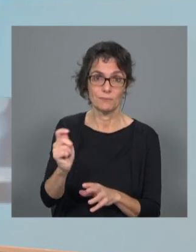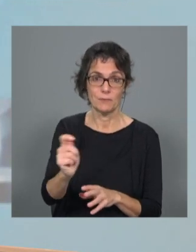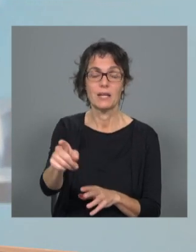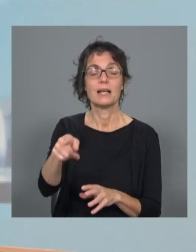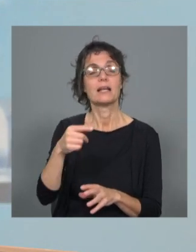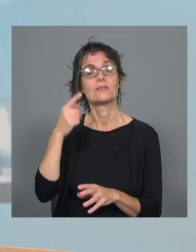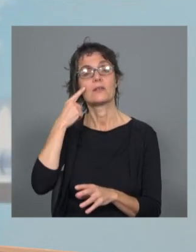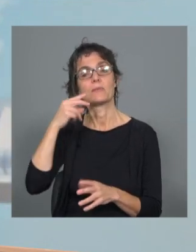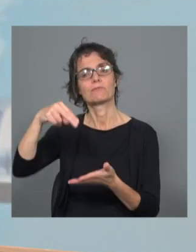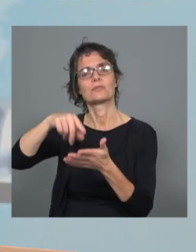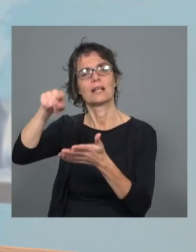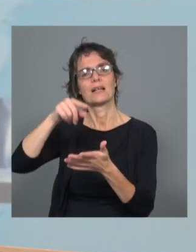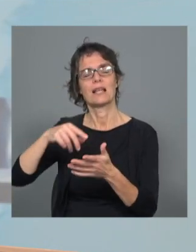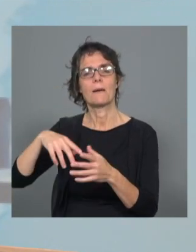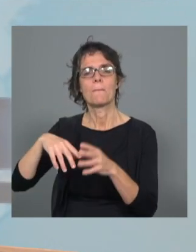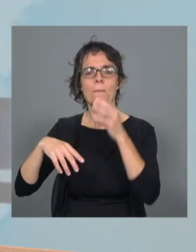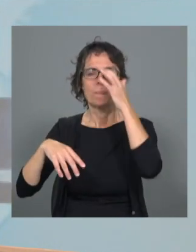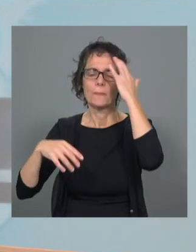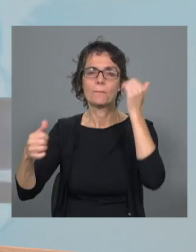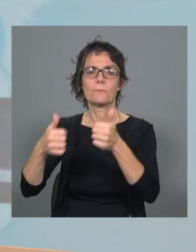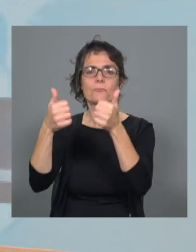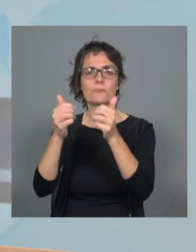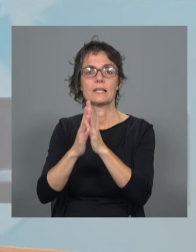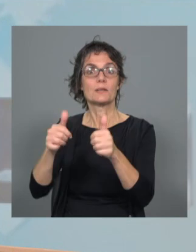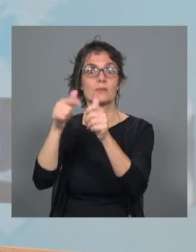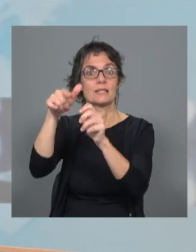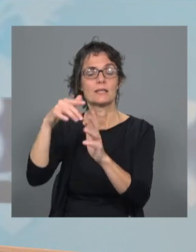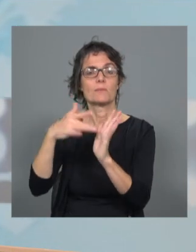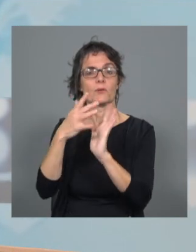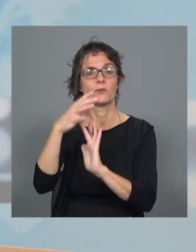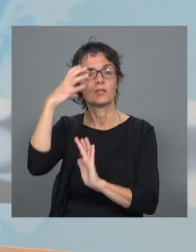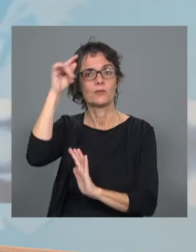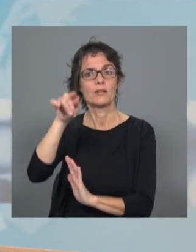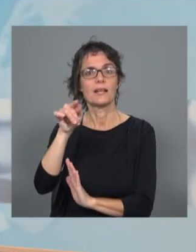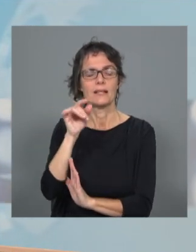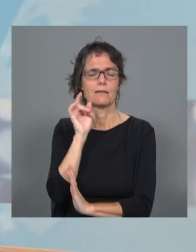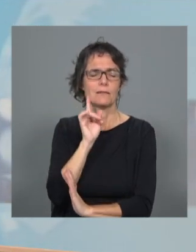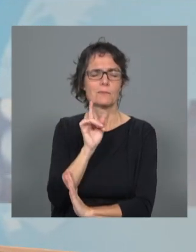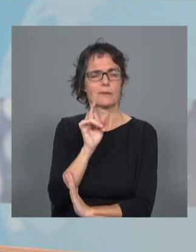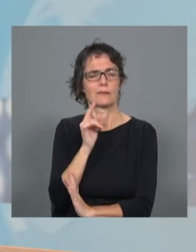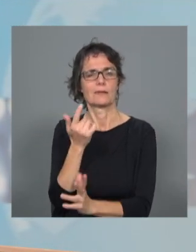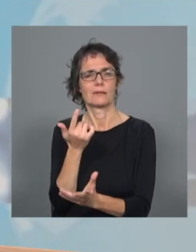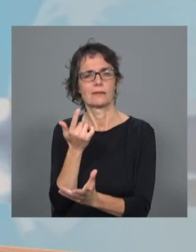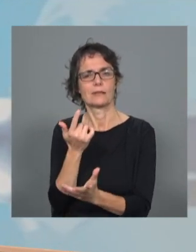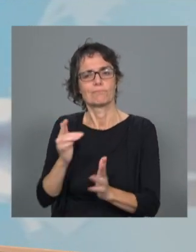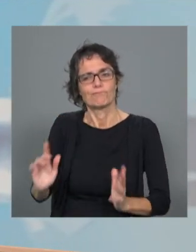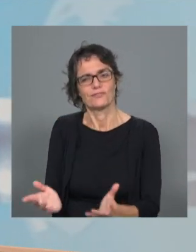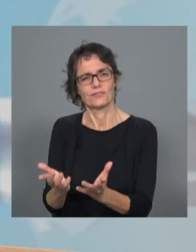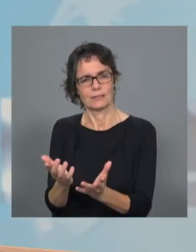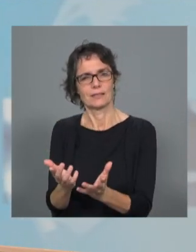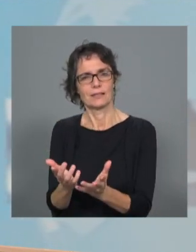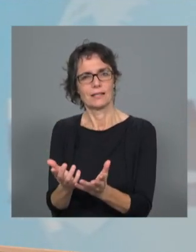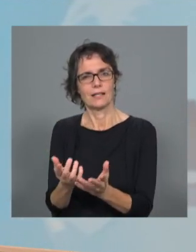Rei e é importante ir aumentando esta dinâmica de jornadas, realmente